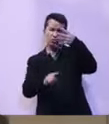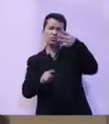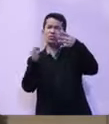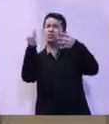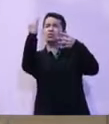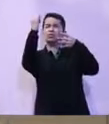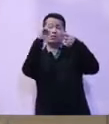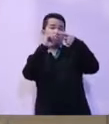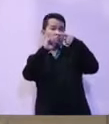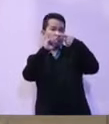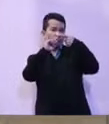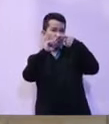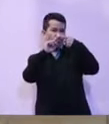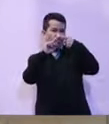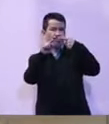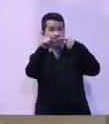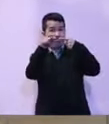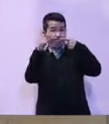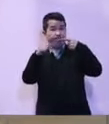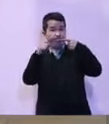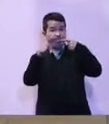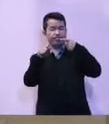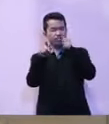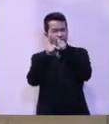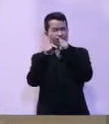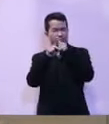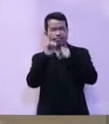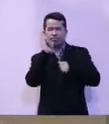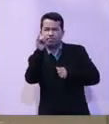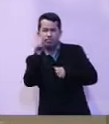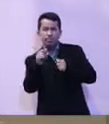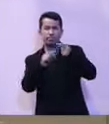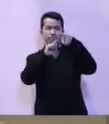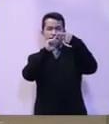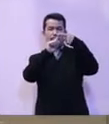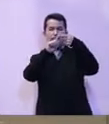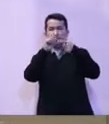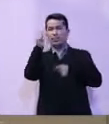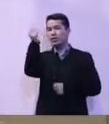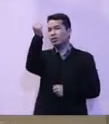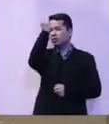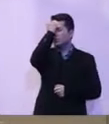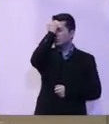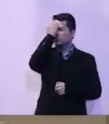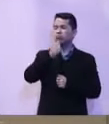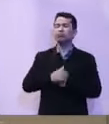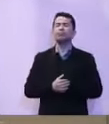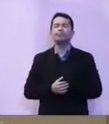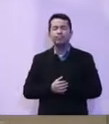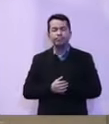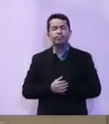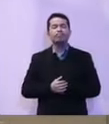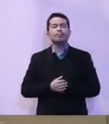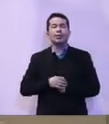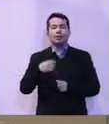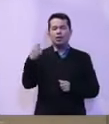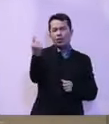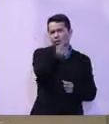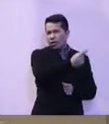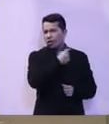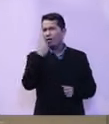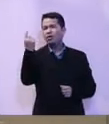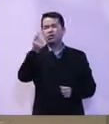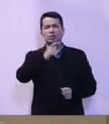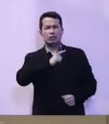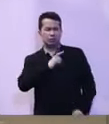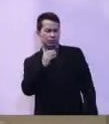arrepender-se. Por quê? Porque todos nós somos pecadores. E